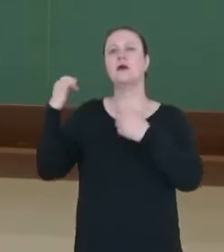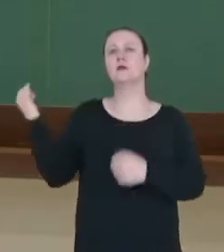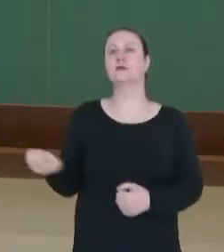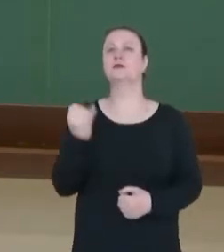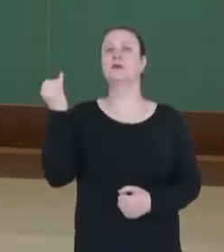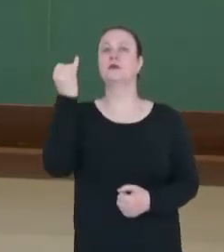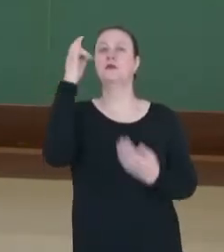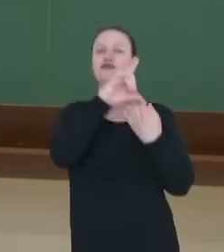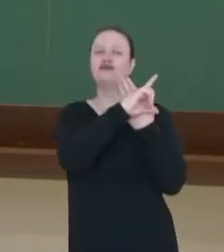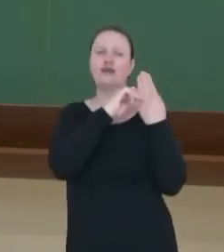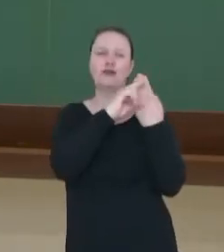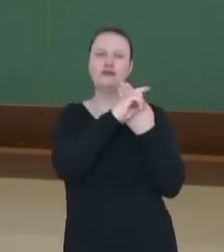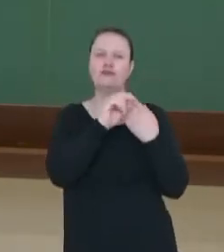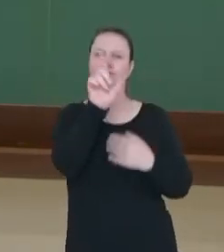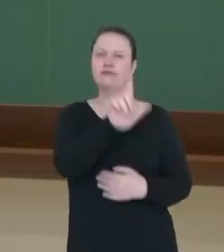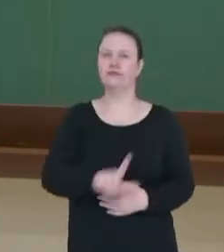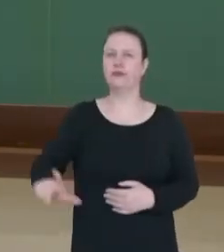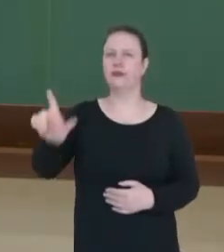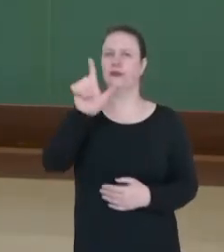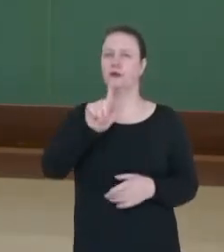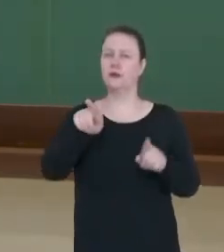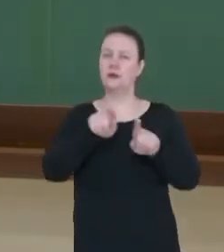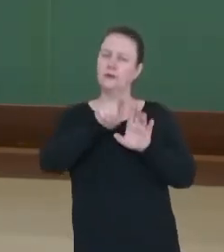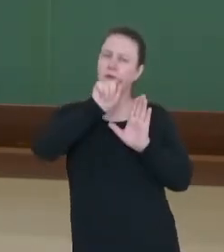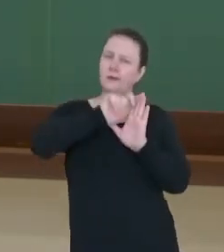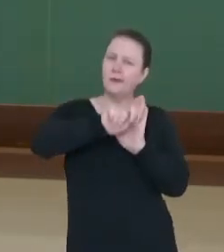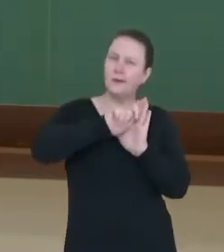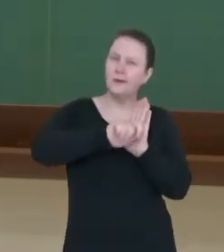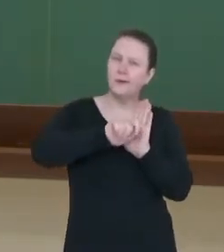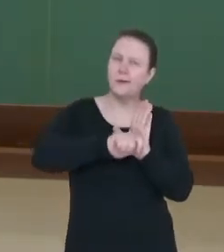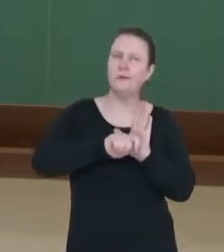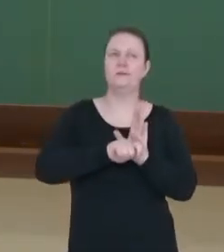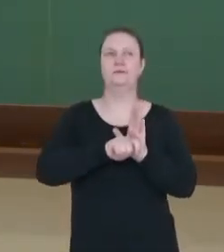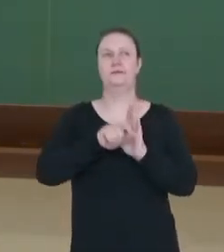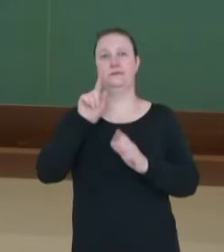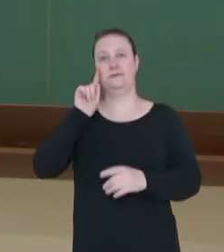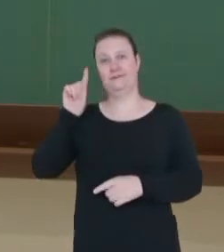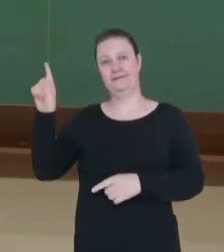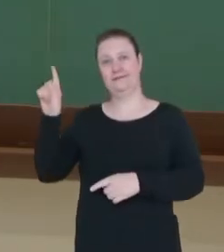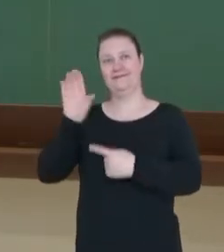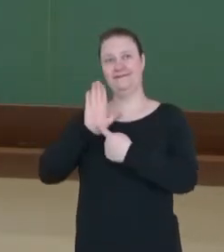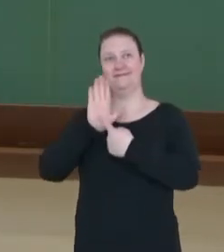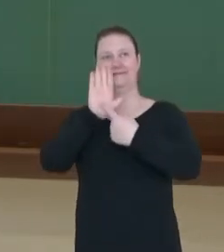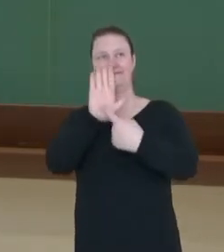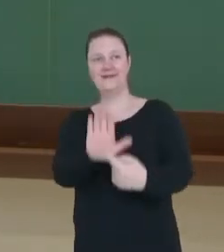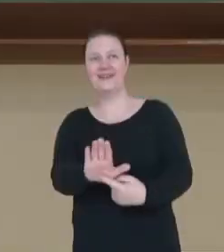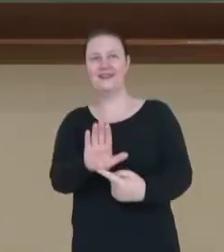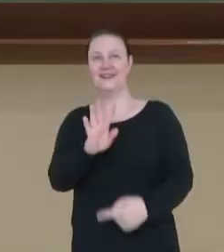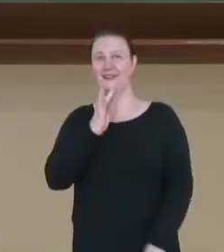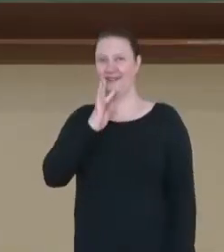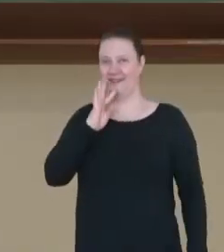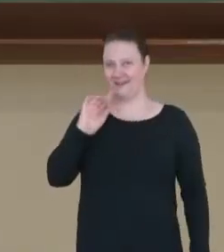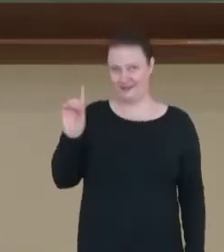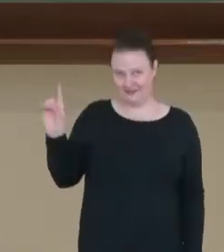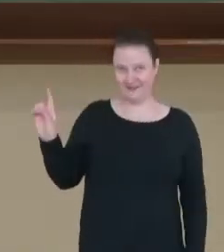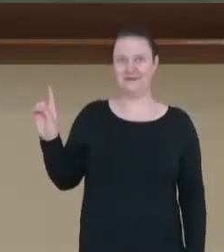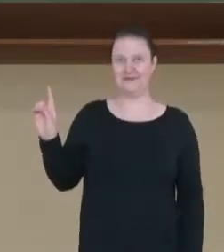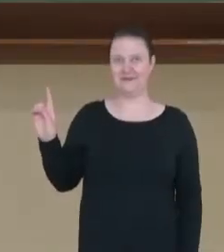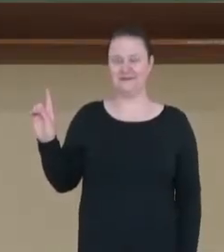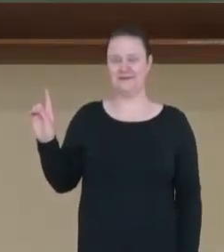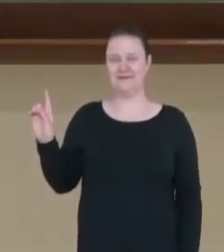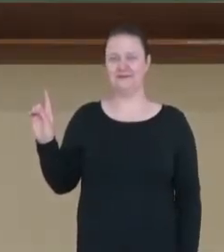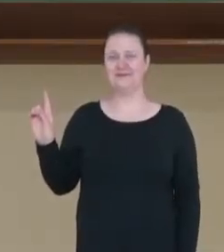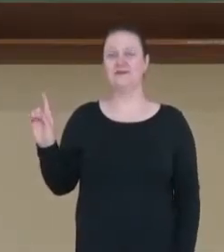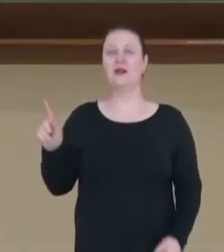de produção das obras. Apresento a vocês este poeta. Você já o conhece?